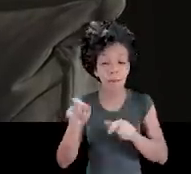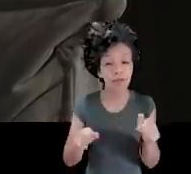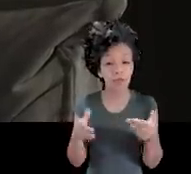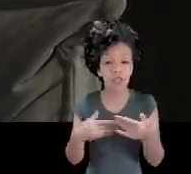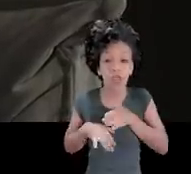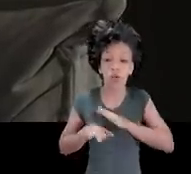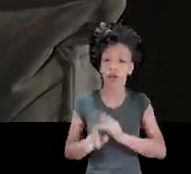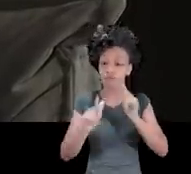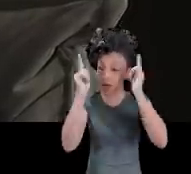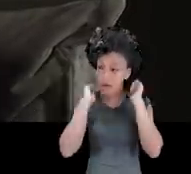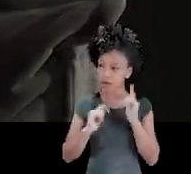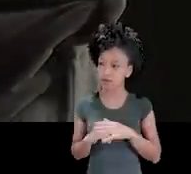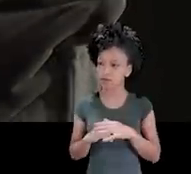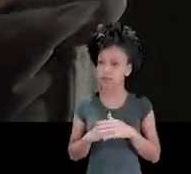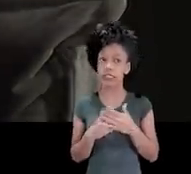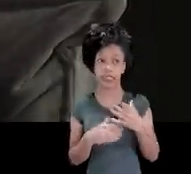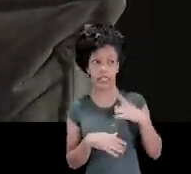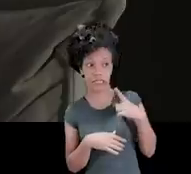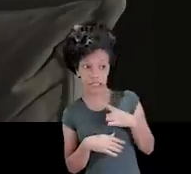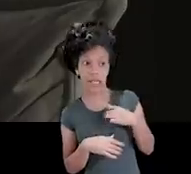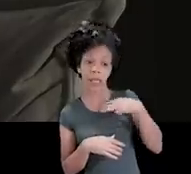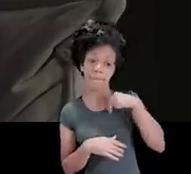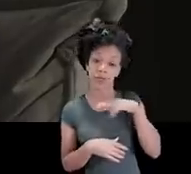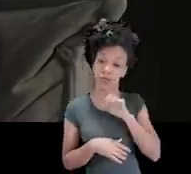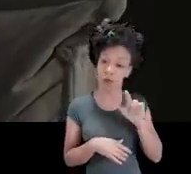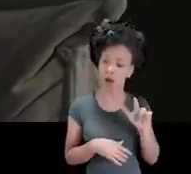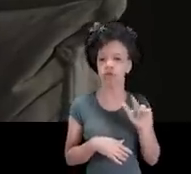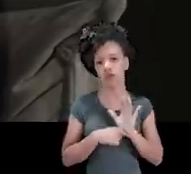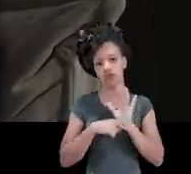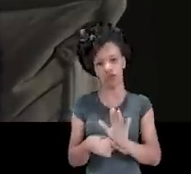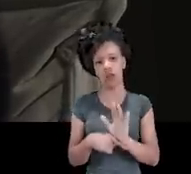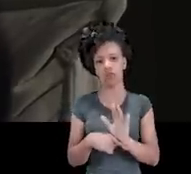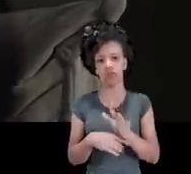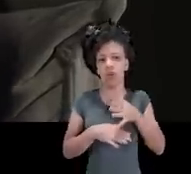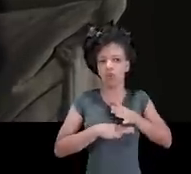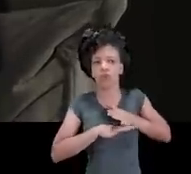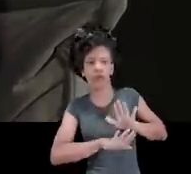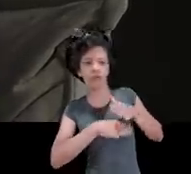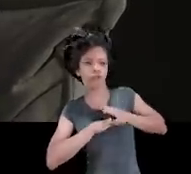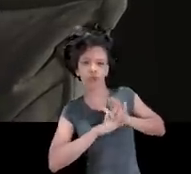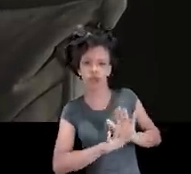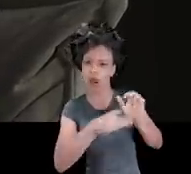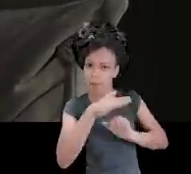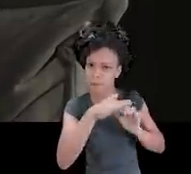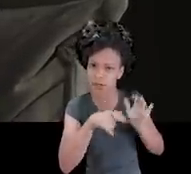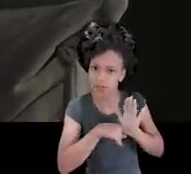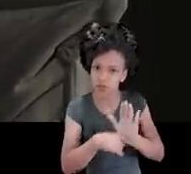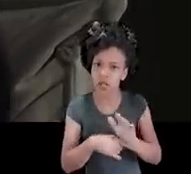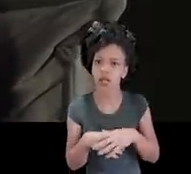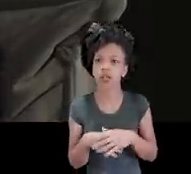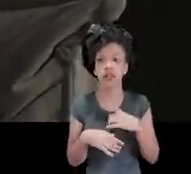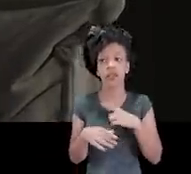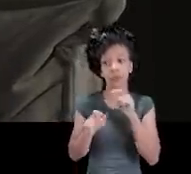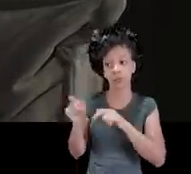não quer ser careca. E aí está aí a manual que vai ajudar. Porque o cara fala, não quero. Não quero, não acho legal em mim. E tem gente que resolveu optar